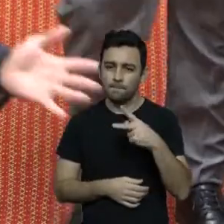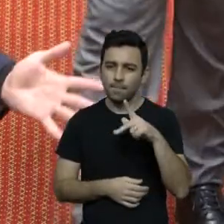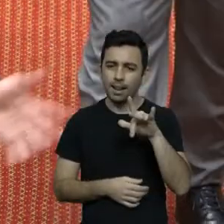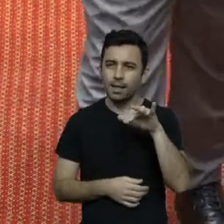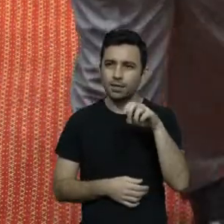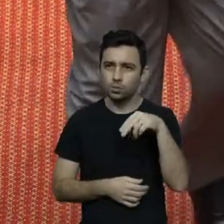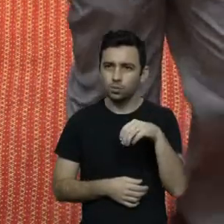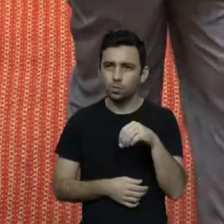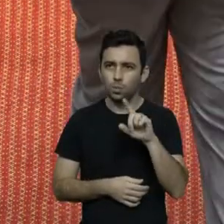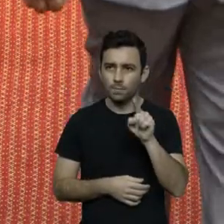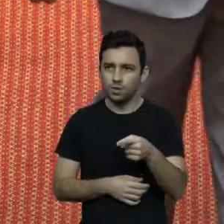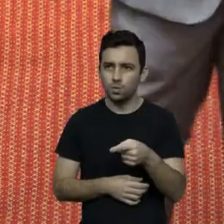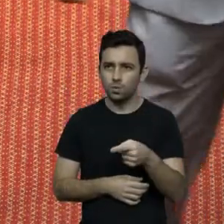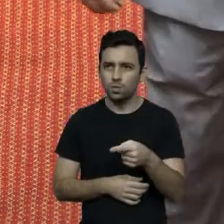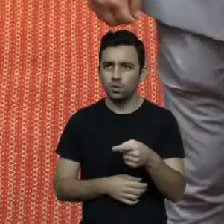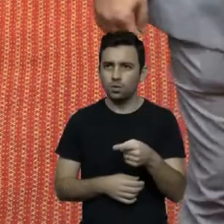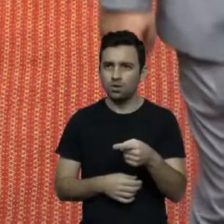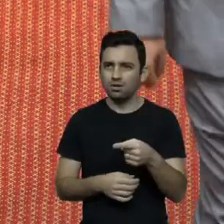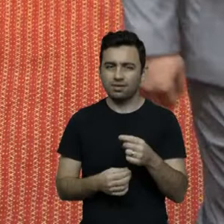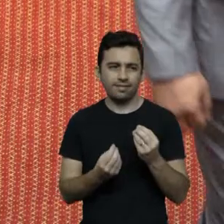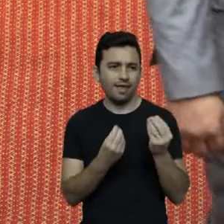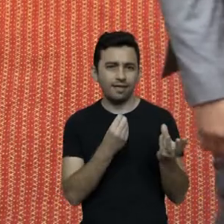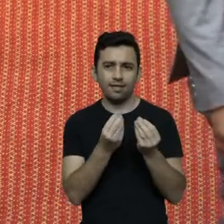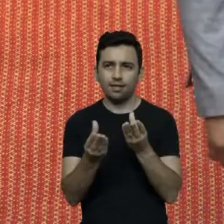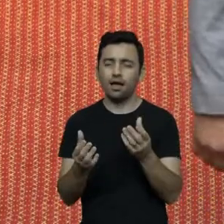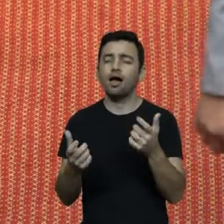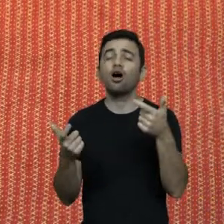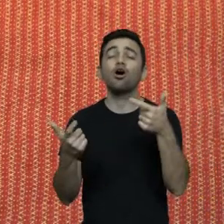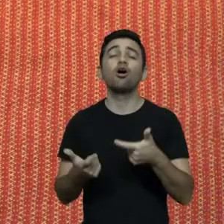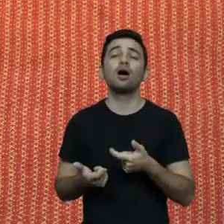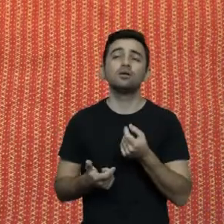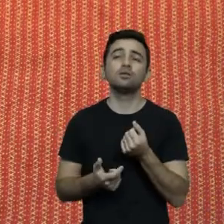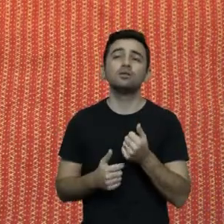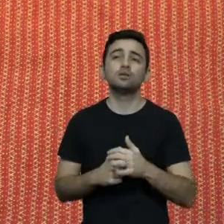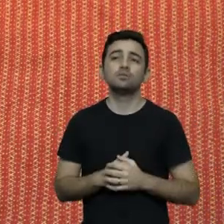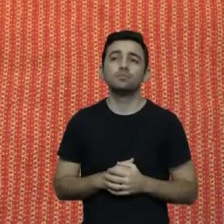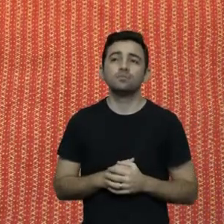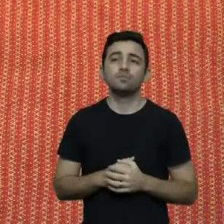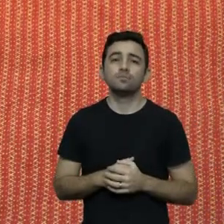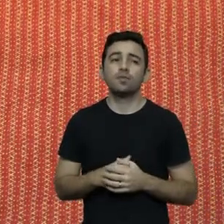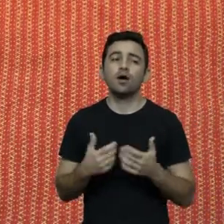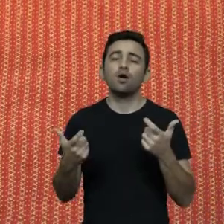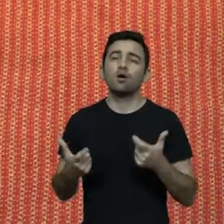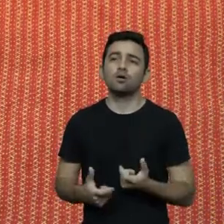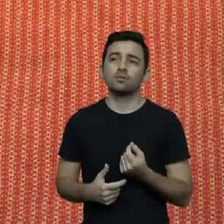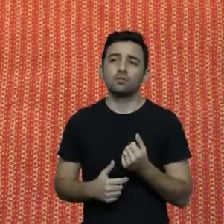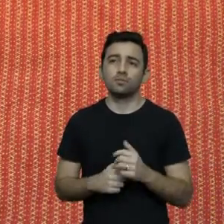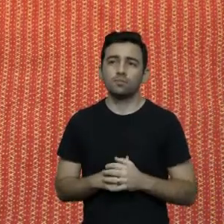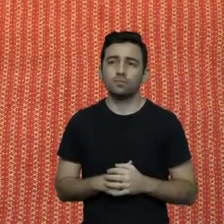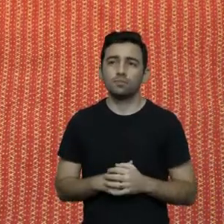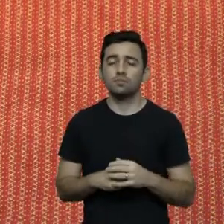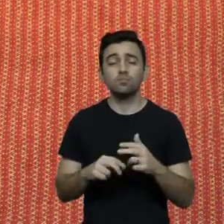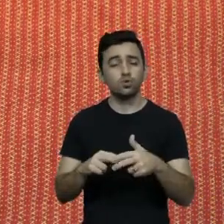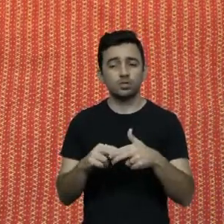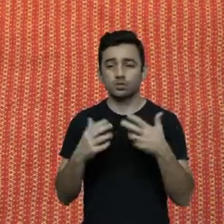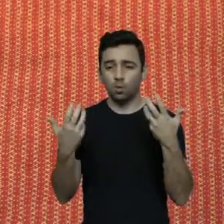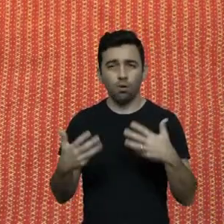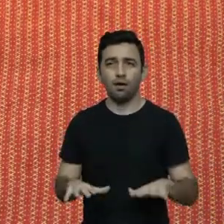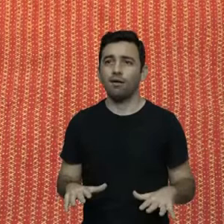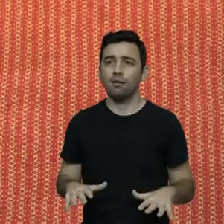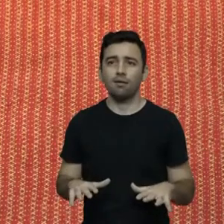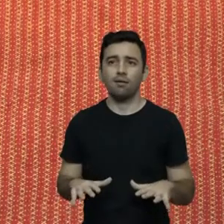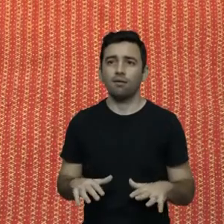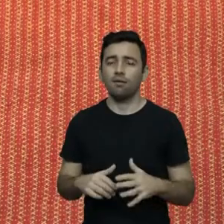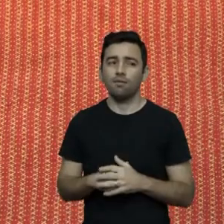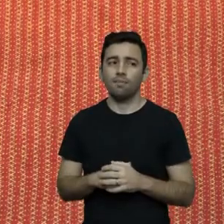fazendo essa monteira de entrega vem de algum lugar e vem de algum lugar e por isso que não quer abrir mão vamos